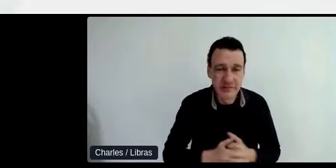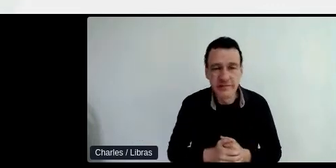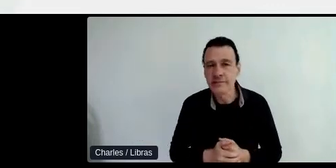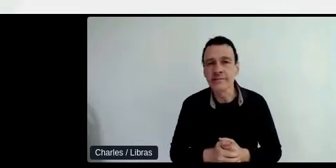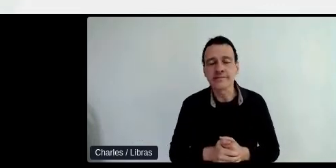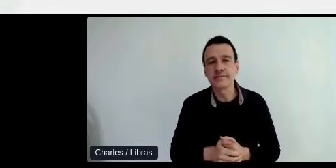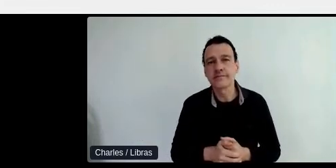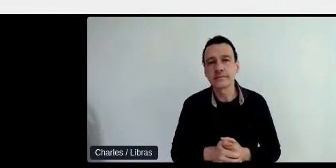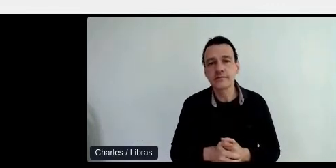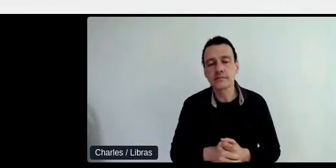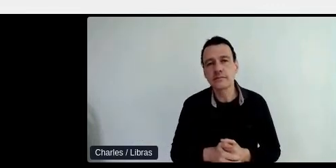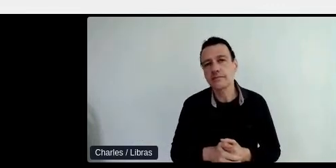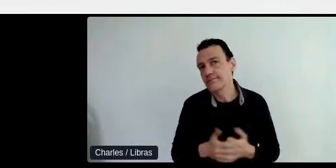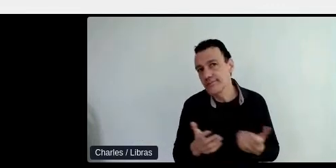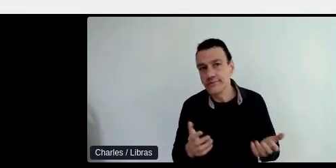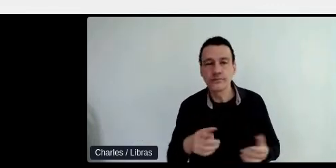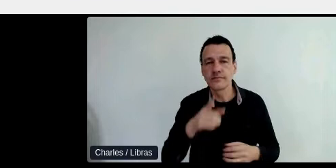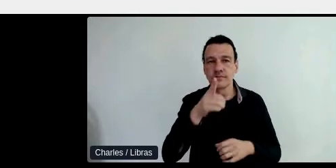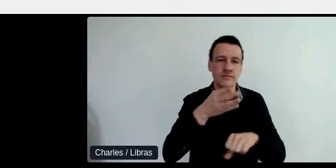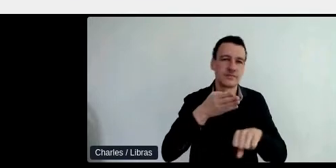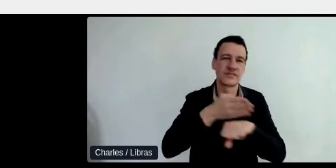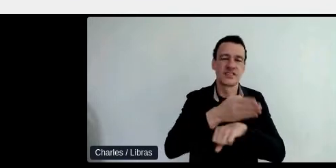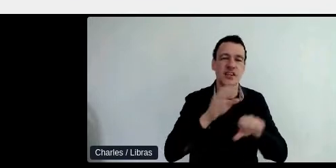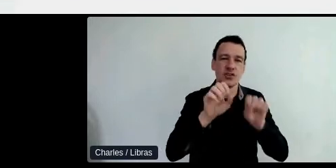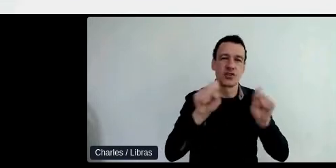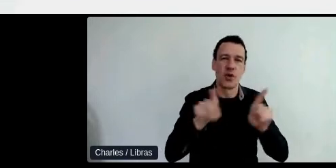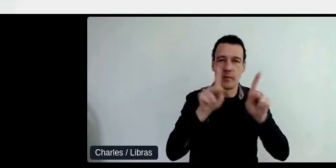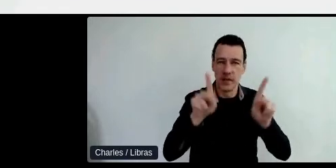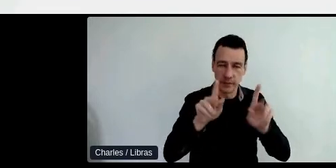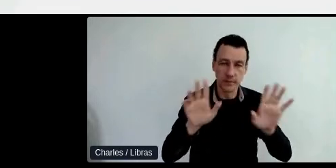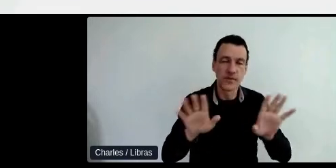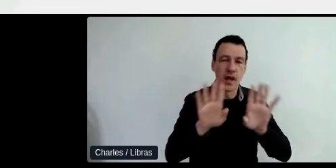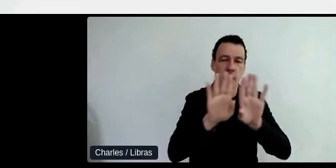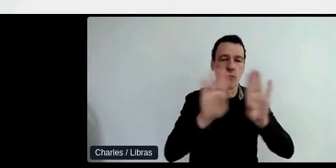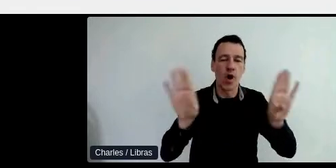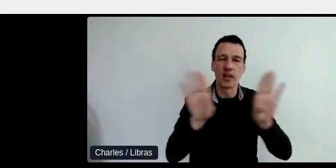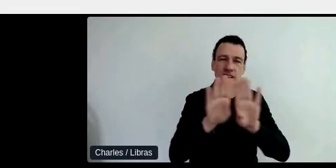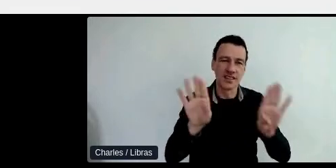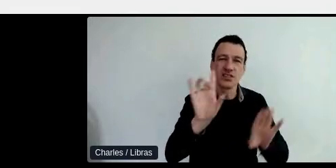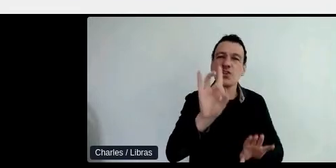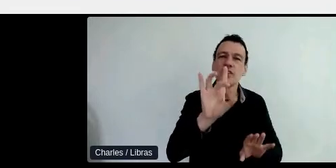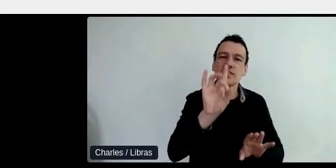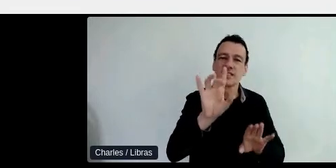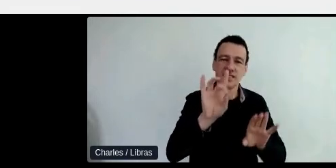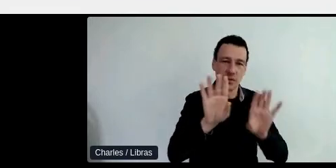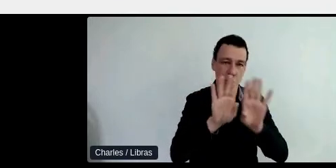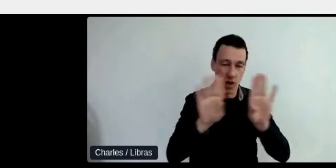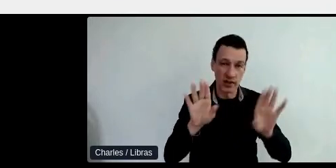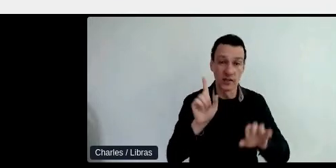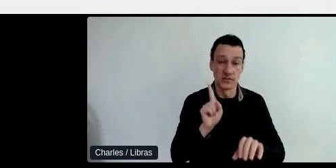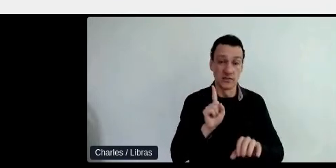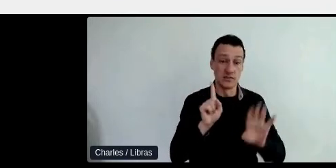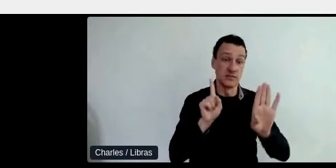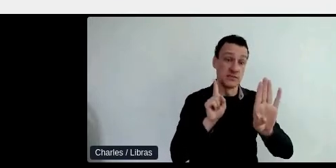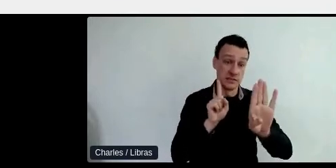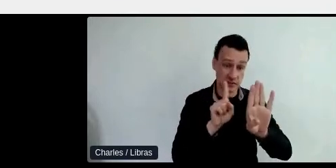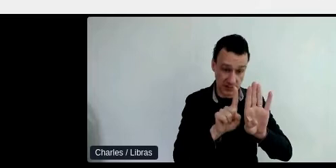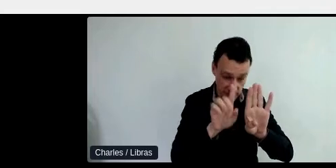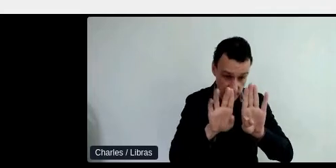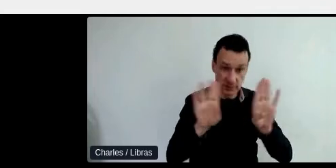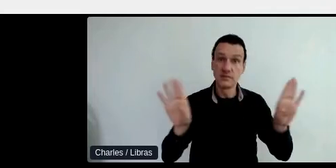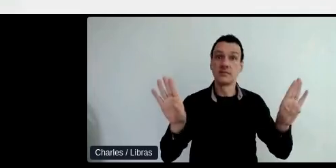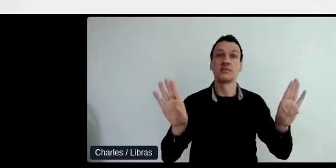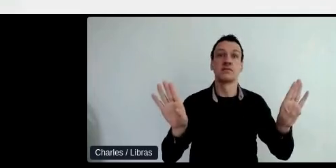e você entra num shopping, tem aquelas portas que abrem automaticamente, né? Você chegou, aproximou da porta, ela abre. Olha aí,